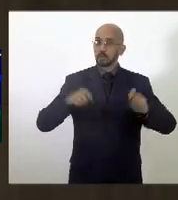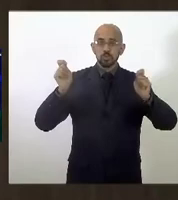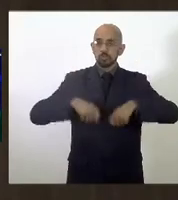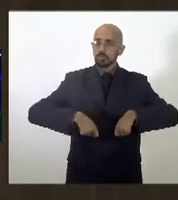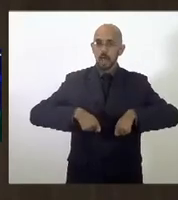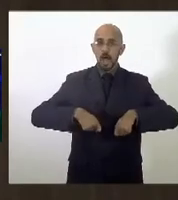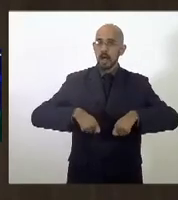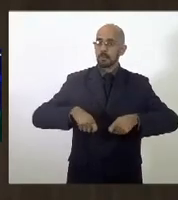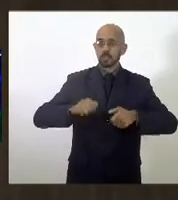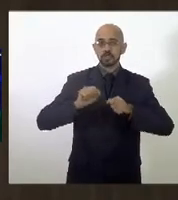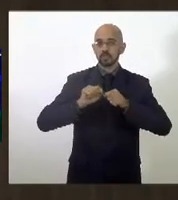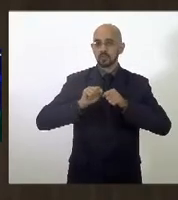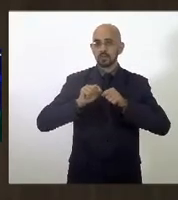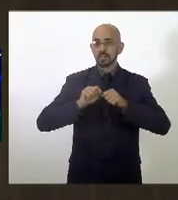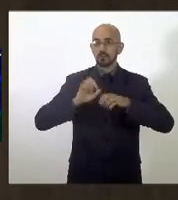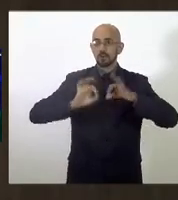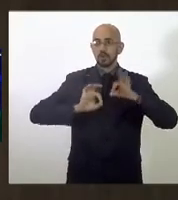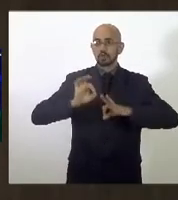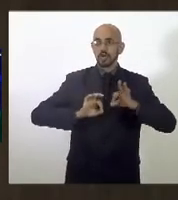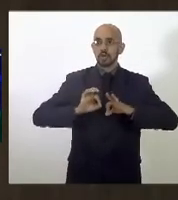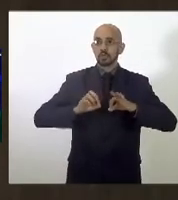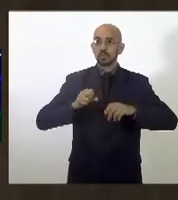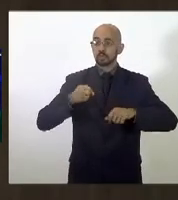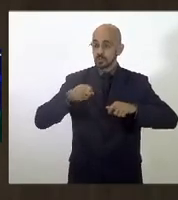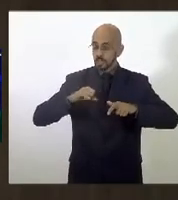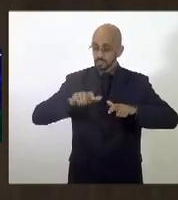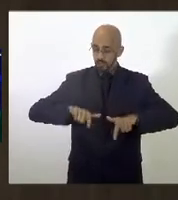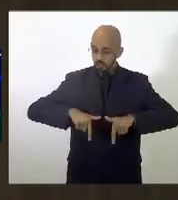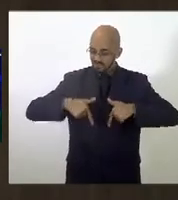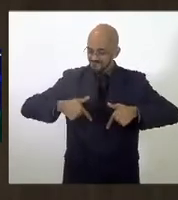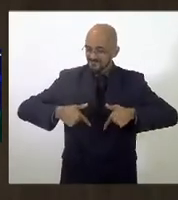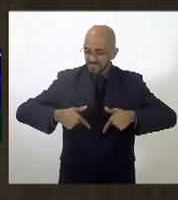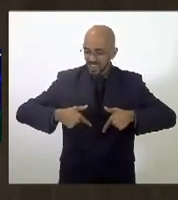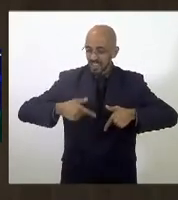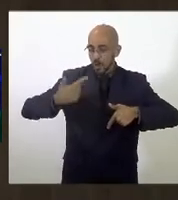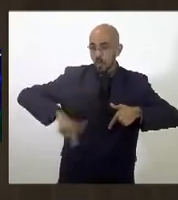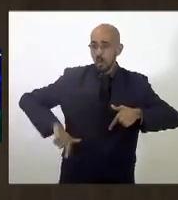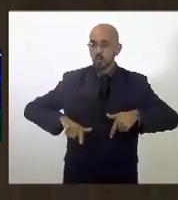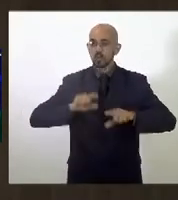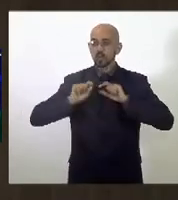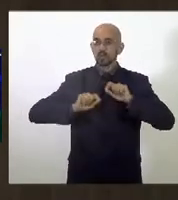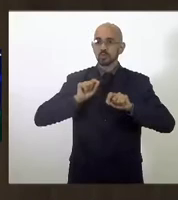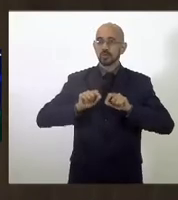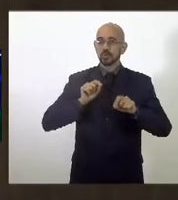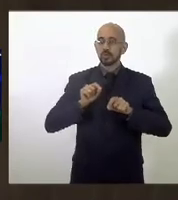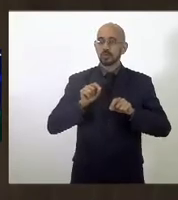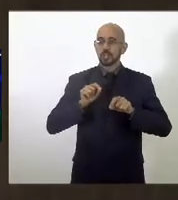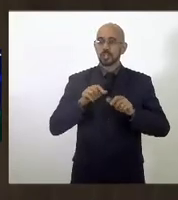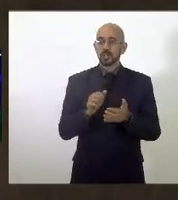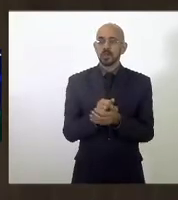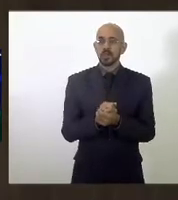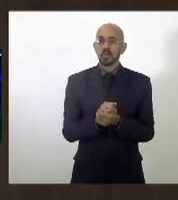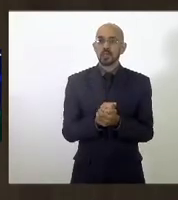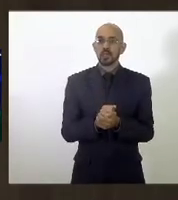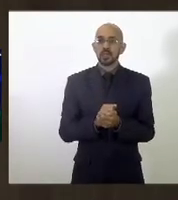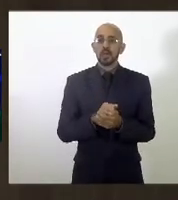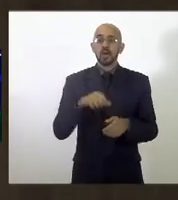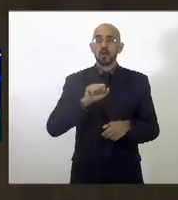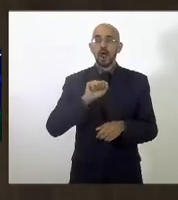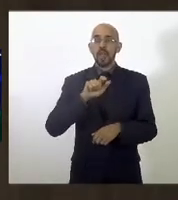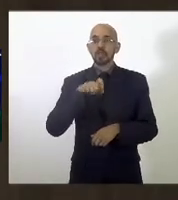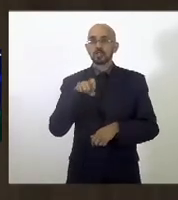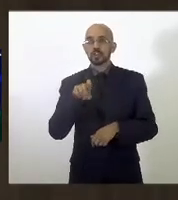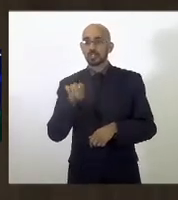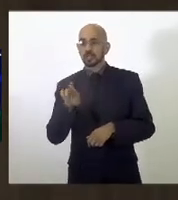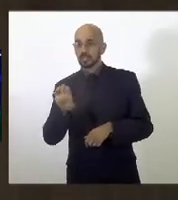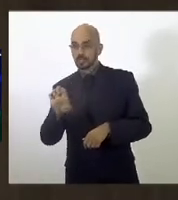não é possível implementar um projeto como esse sem enfrentar deputada Renata Souza, sem enfrentar deputado Flávio, deputado Knoploch, sem